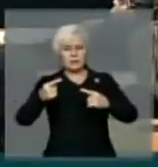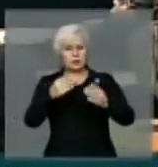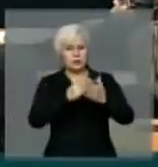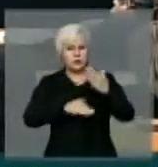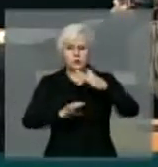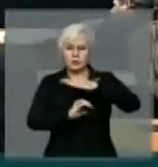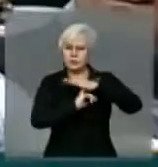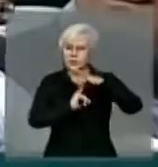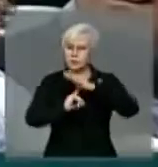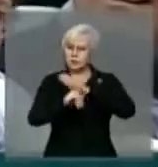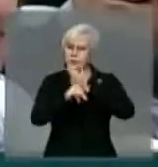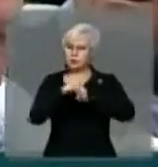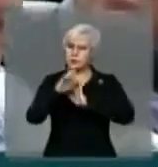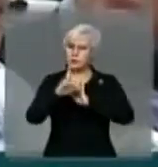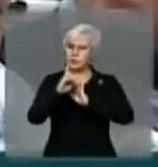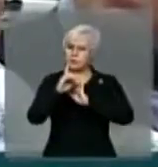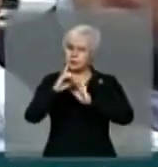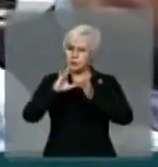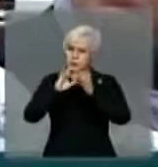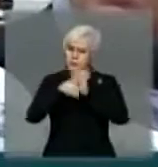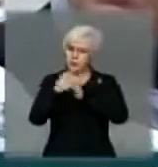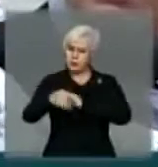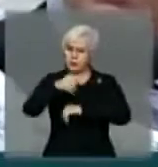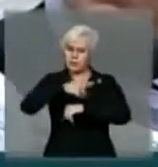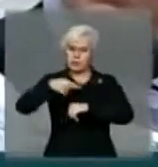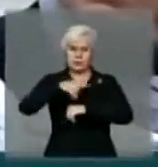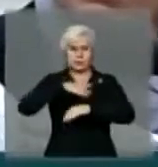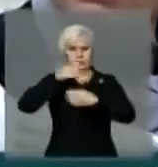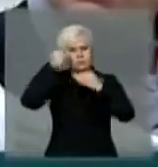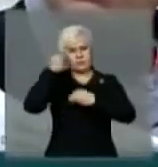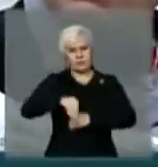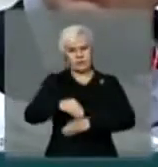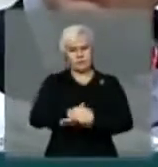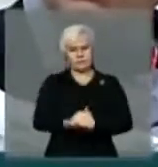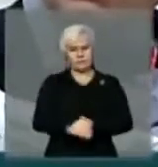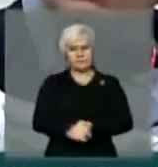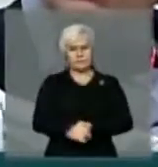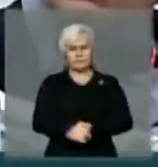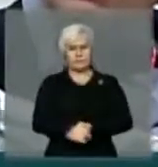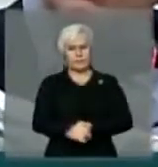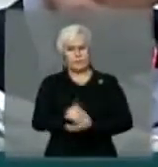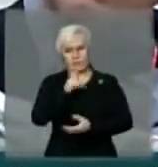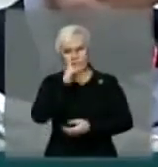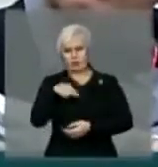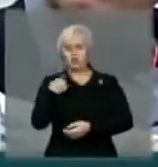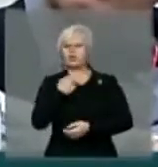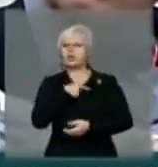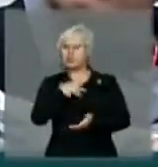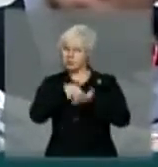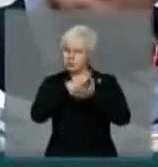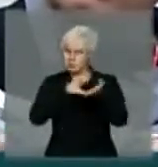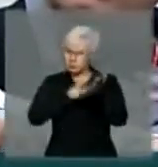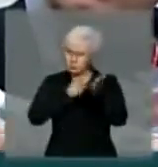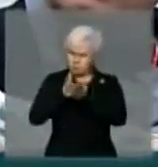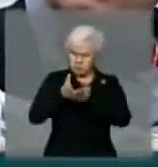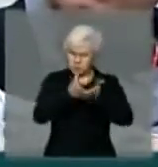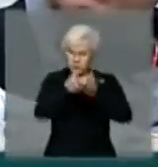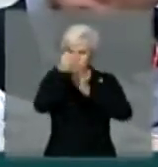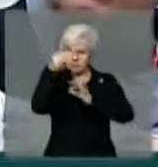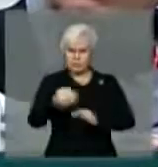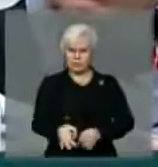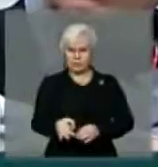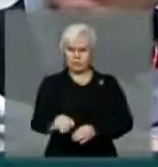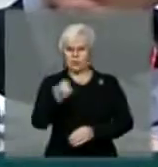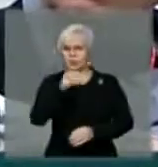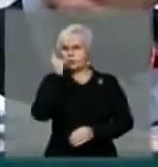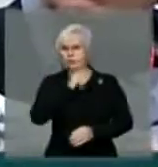instituições democráticas desse país. Companheiras, olha, eu acho que nós estamos no caminho certo. Só